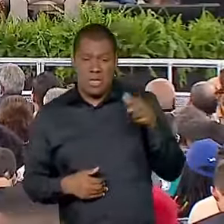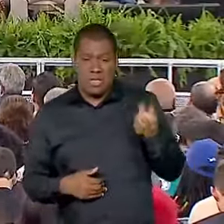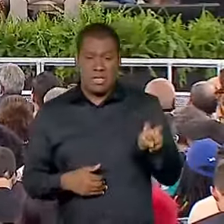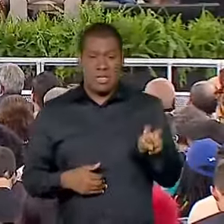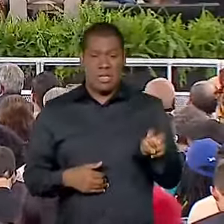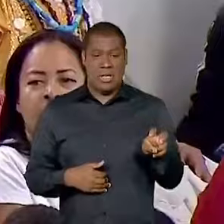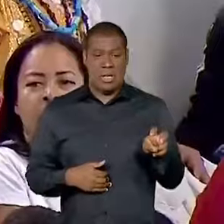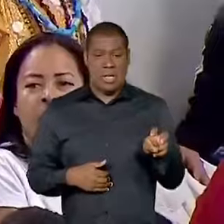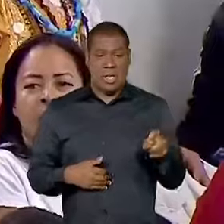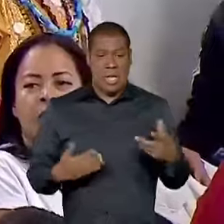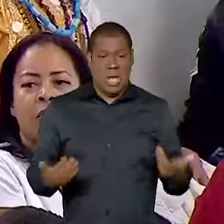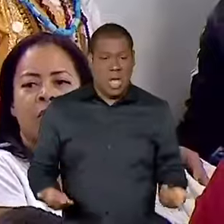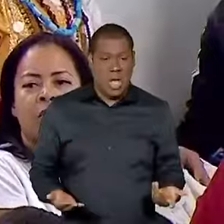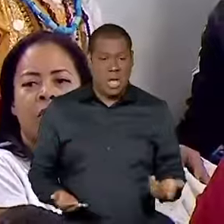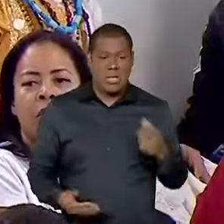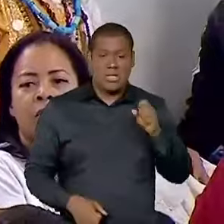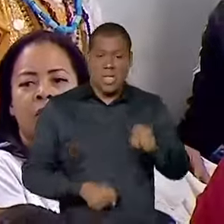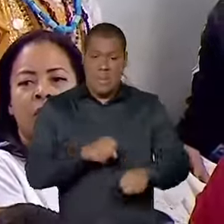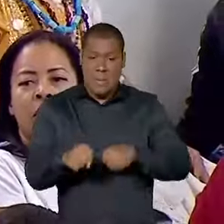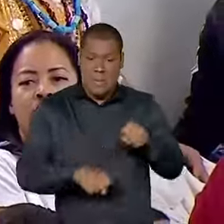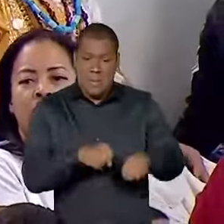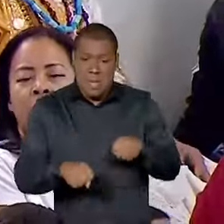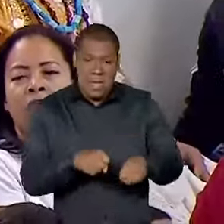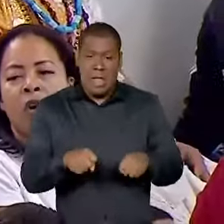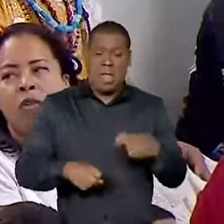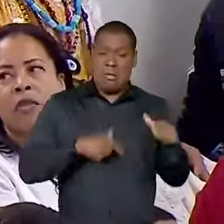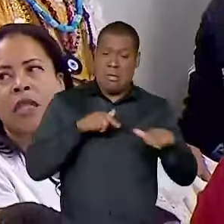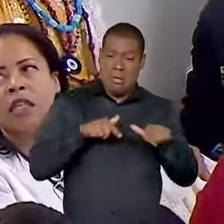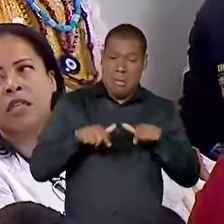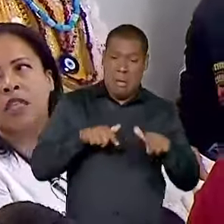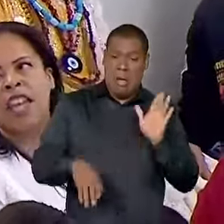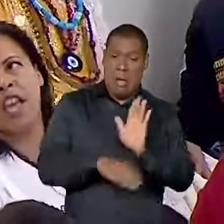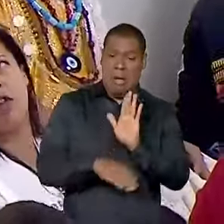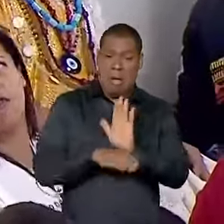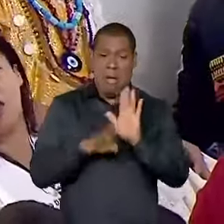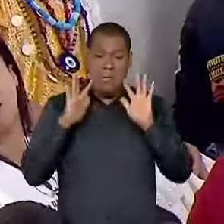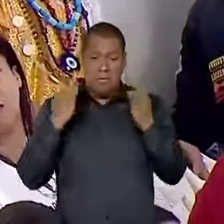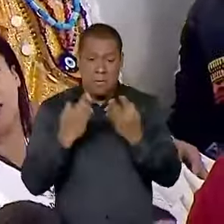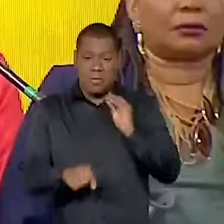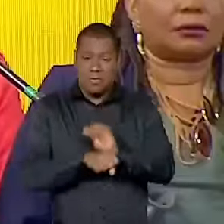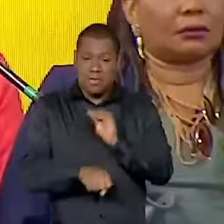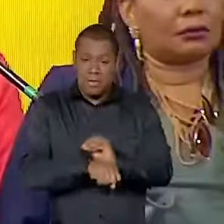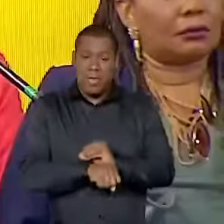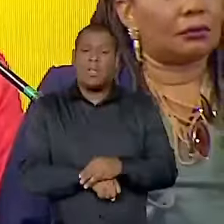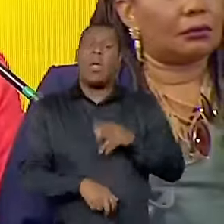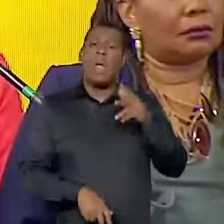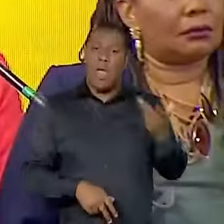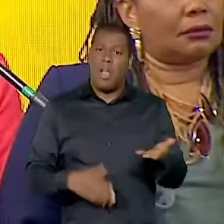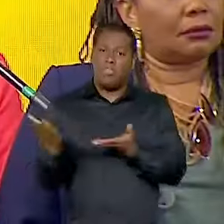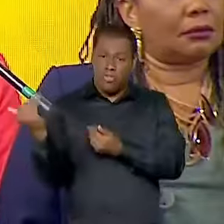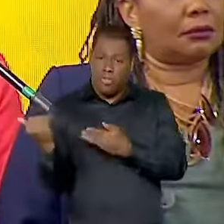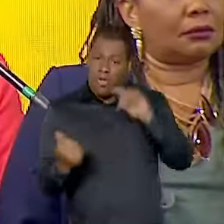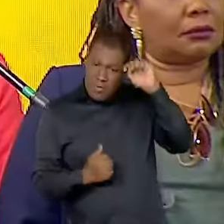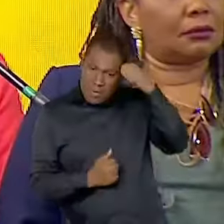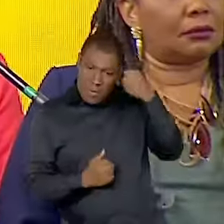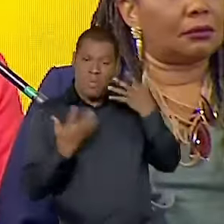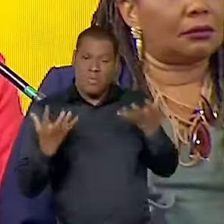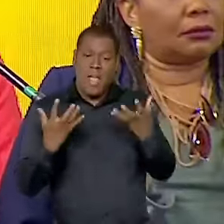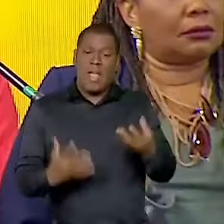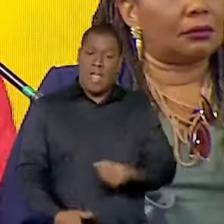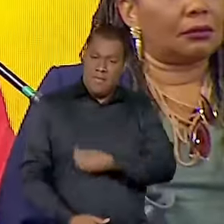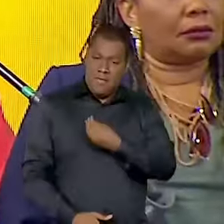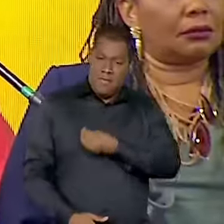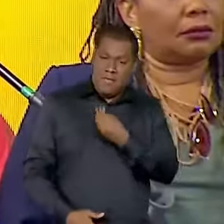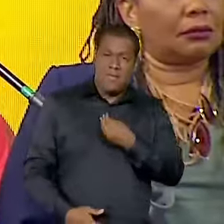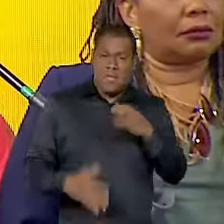poder ajudar sua família a se manter. Nós queremos muito mais, nós queremos viver. Nós queremos que as nossas